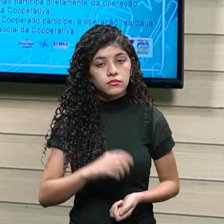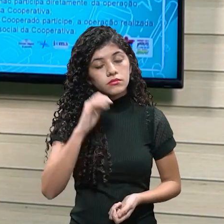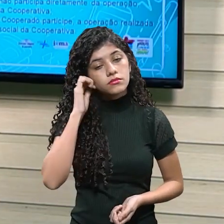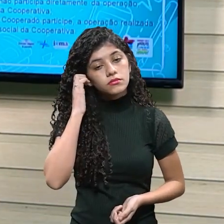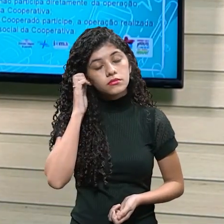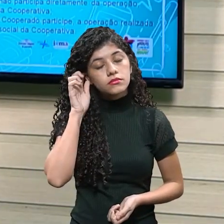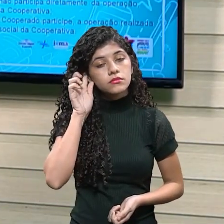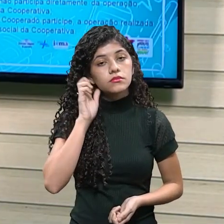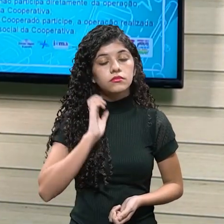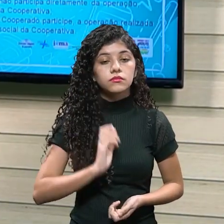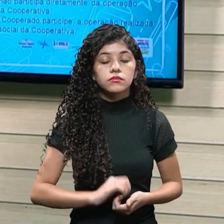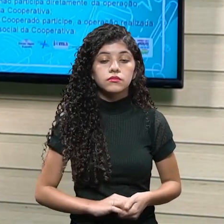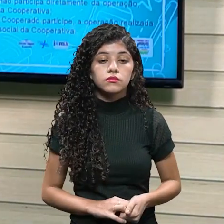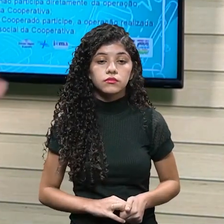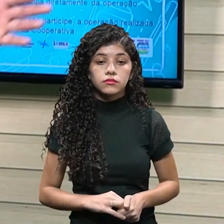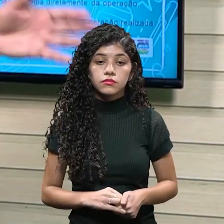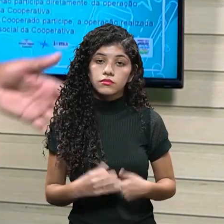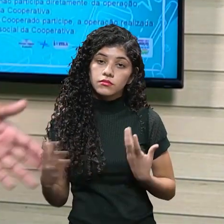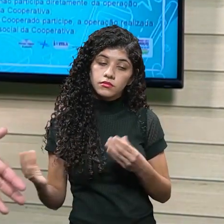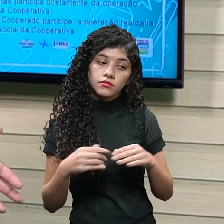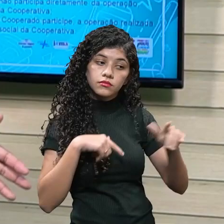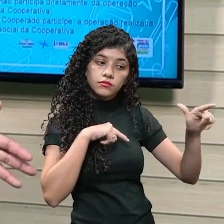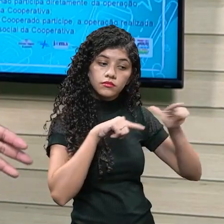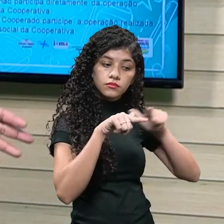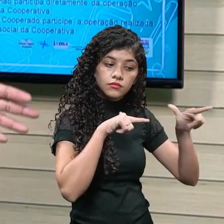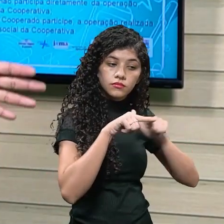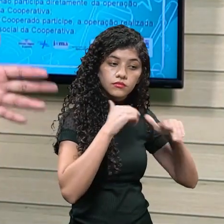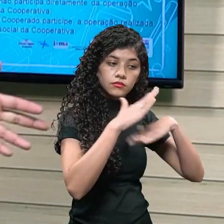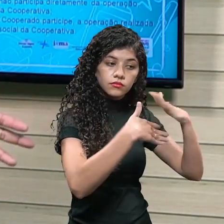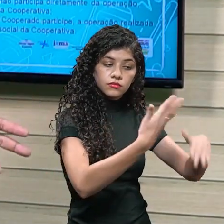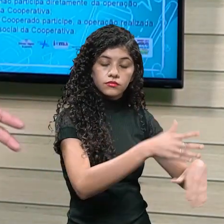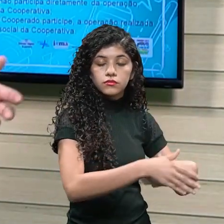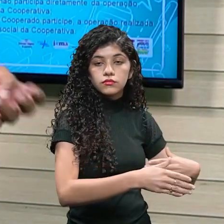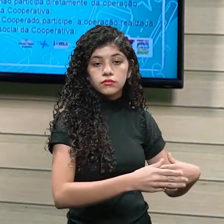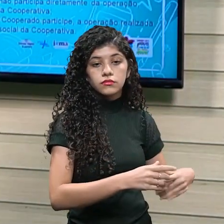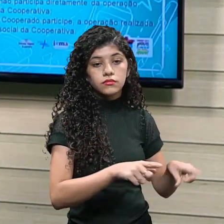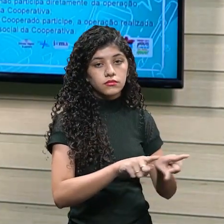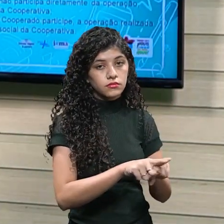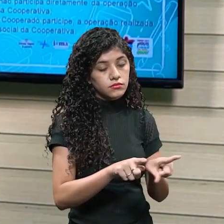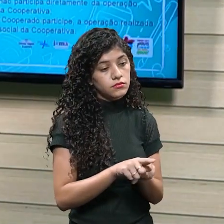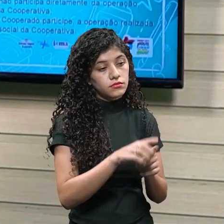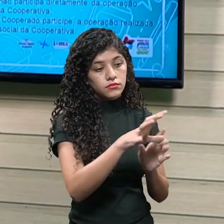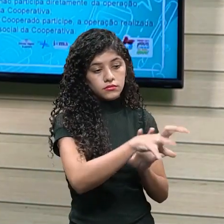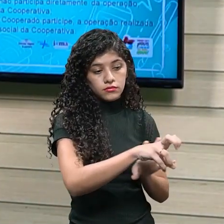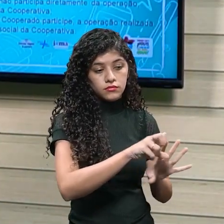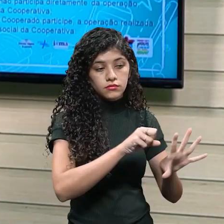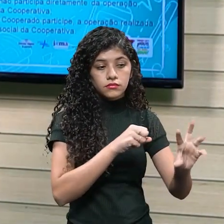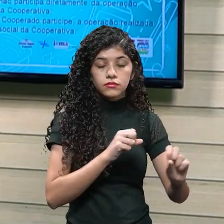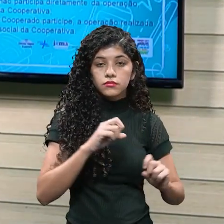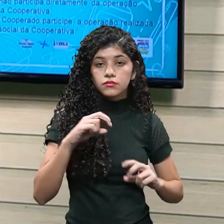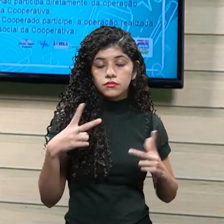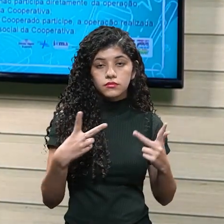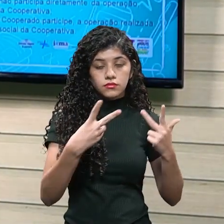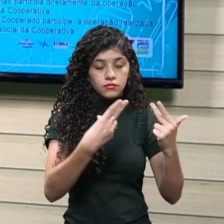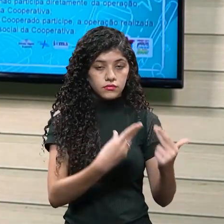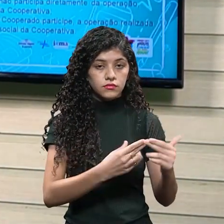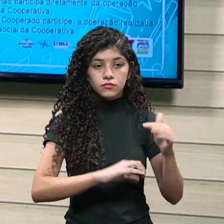de CLT, bota a pessoa para trabalhar lá para desenvolver aquele serviço e cobra pelo valor, como se fosse uma empresa